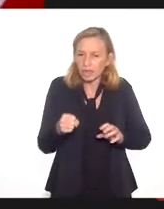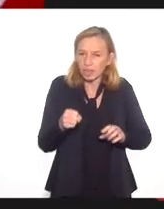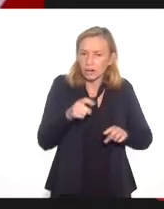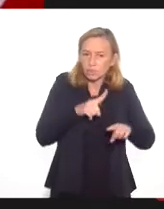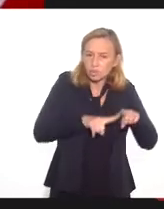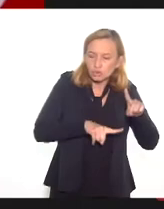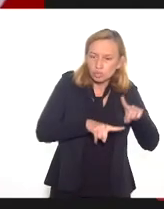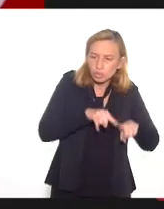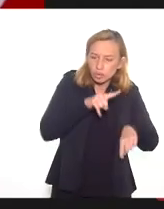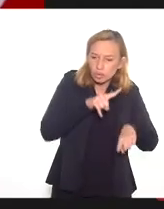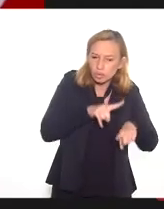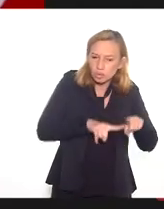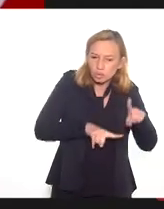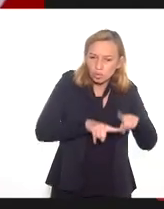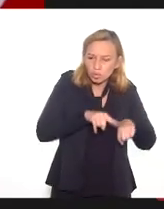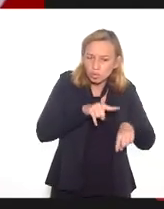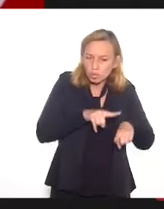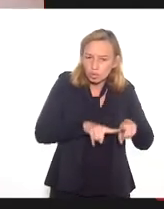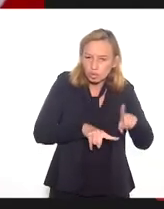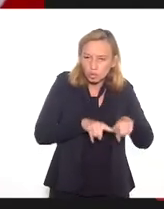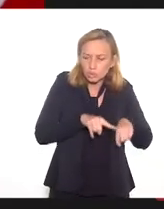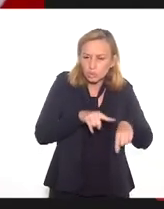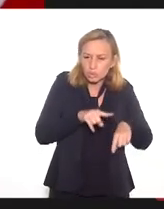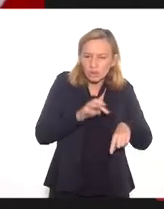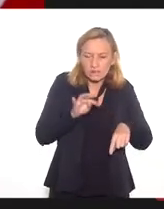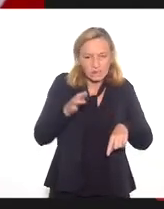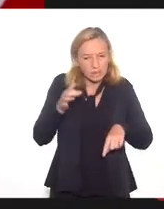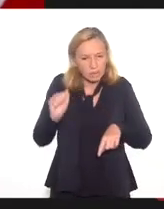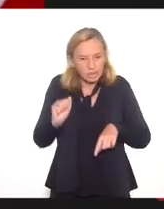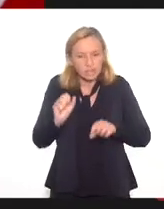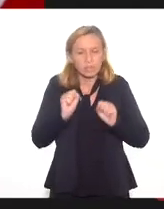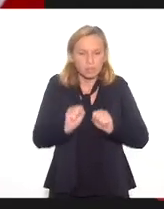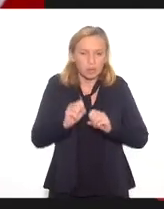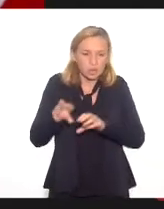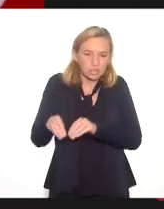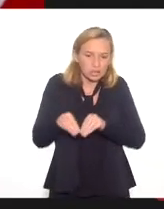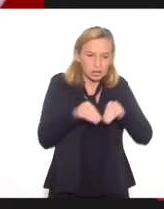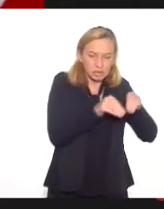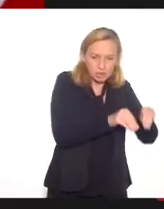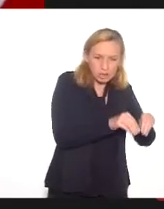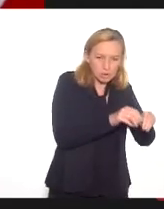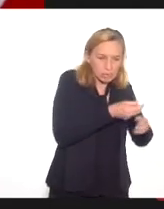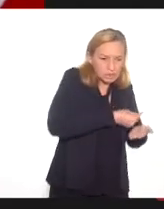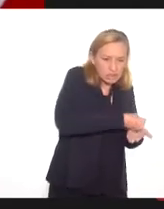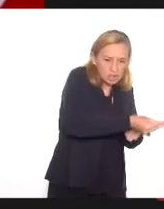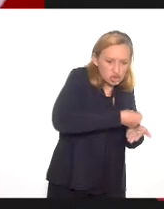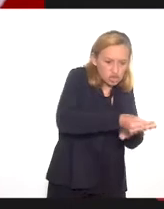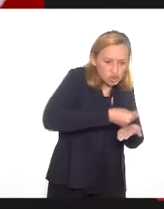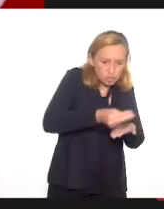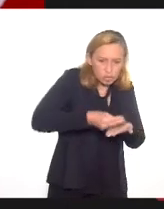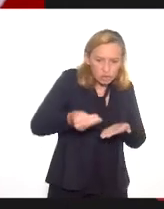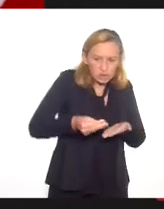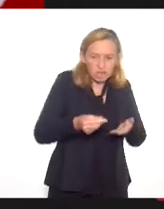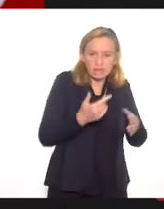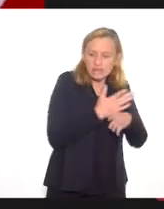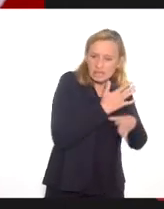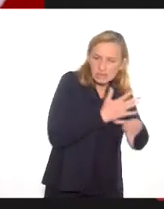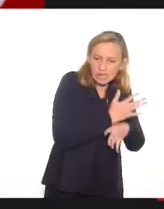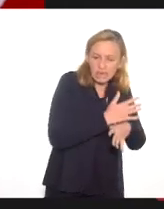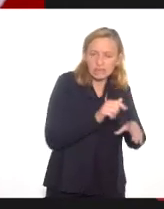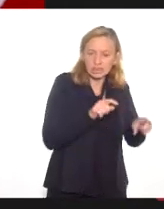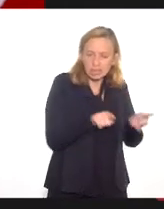da dos assentamentos e possam trazer né para centros de distribuição para as cidades para as